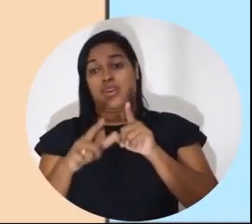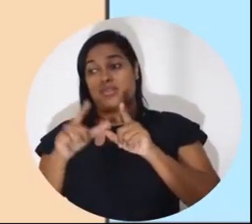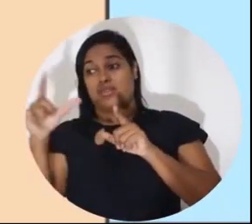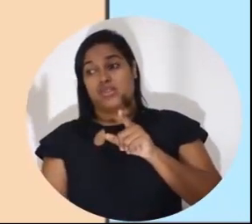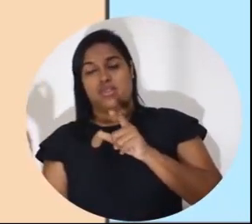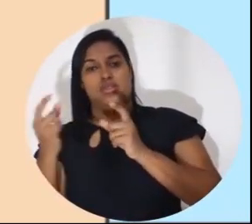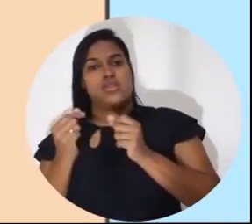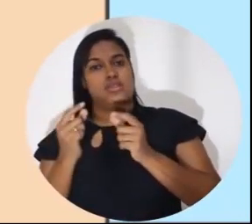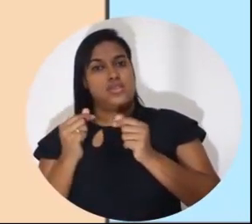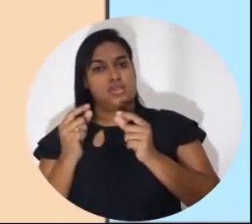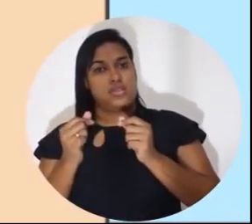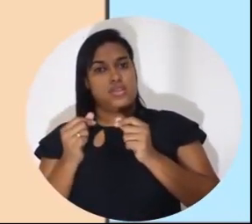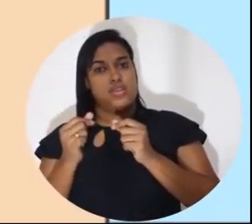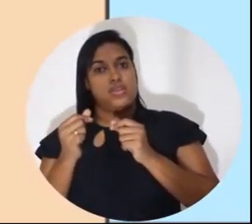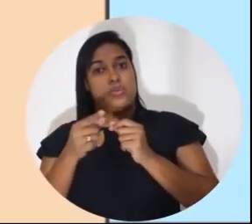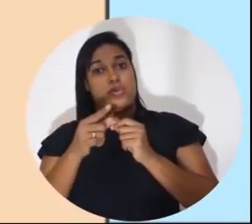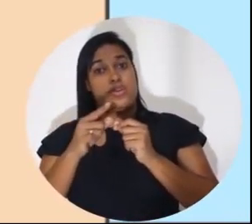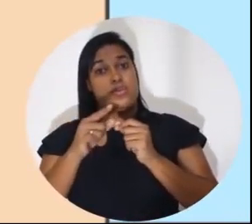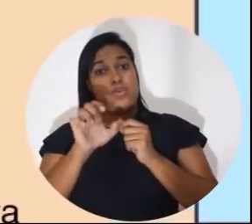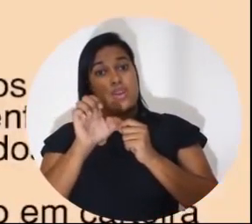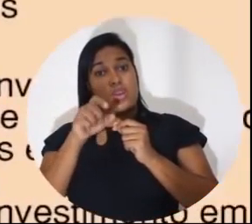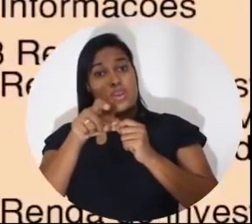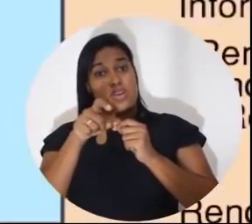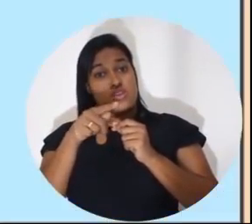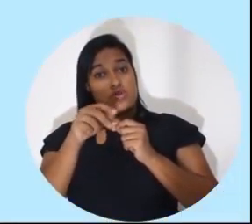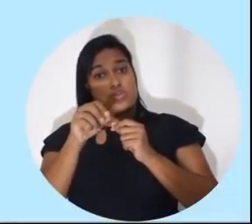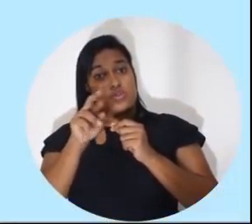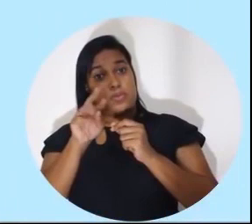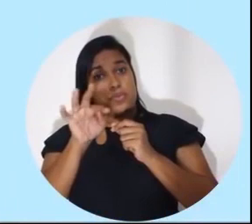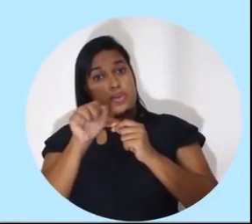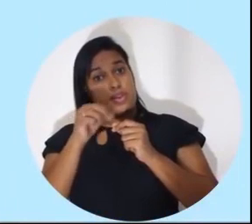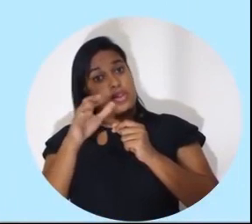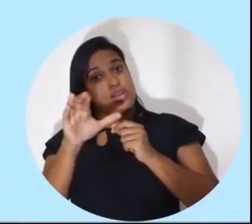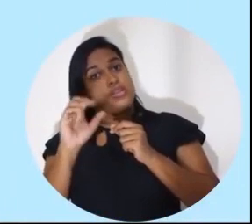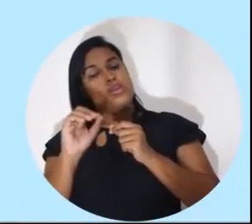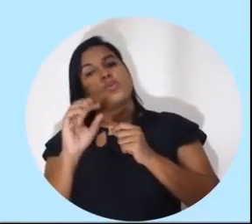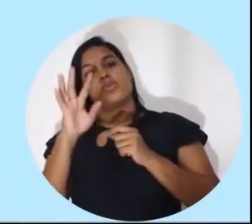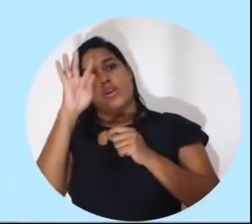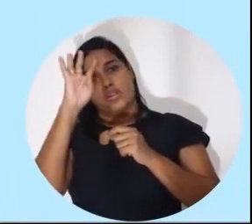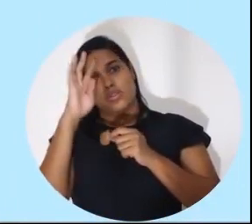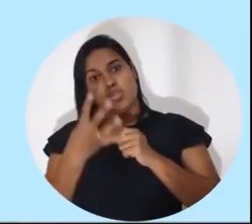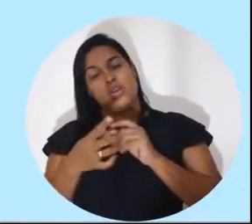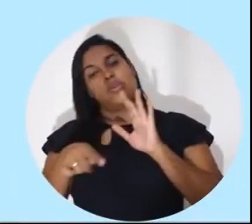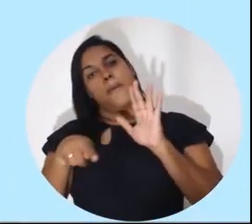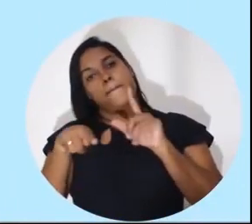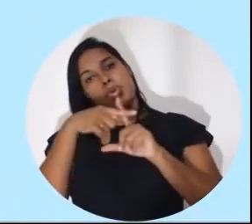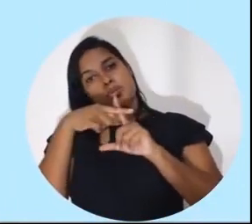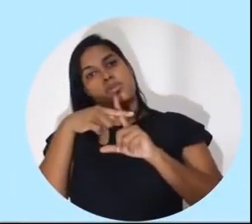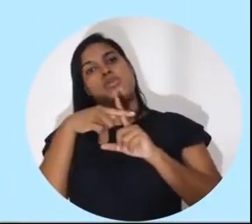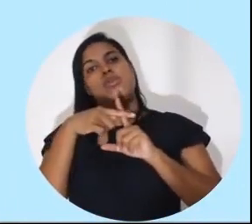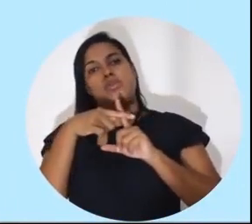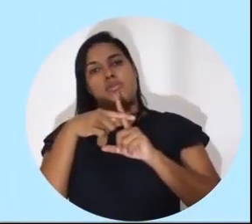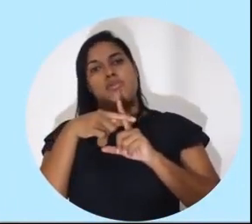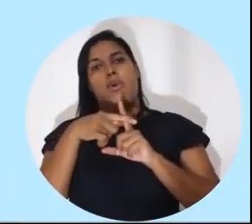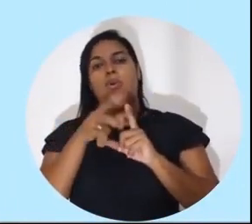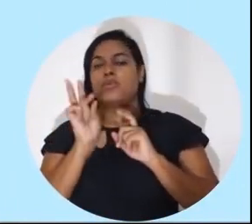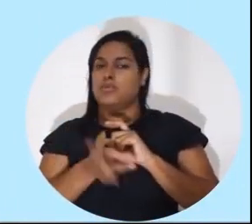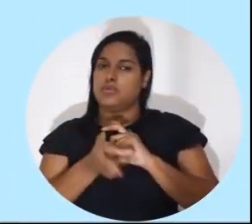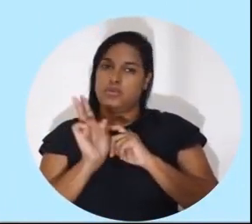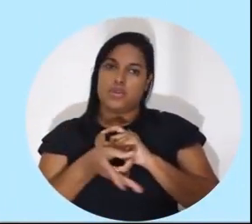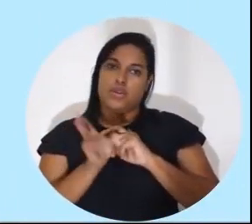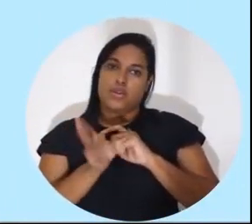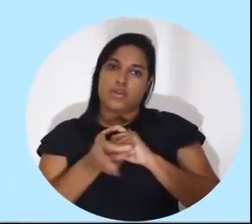saída de divisas, quando a exportação é maior que a importação, dizemos que o resultado líquido é positivo, ou seja,